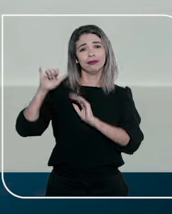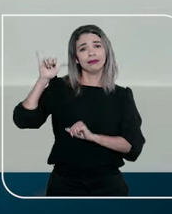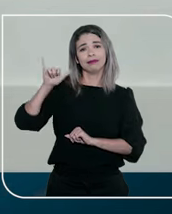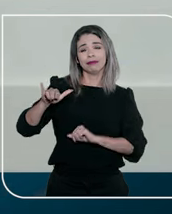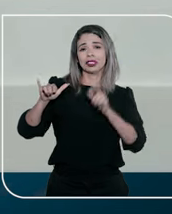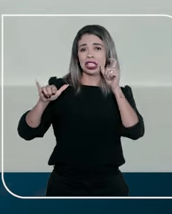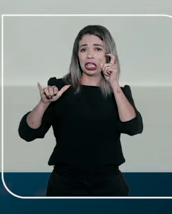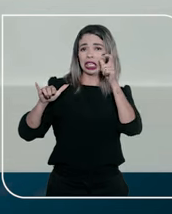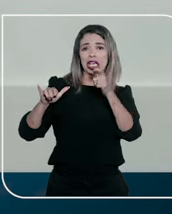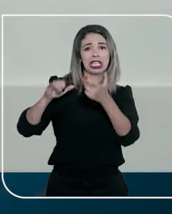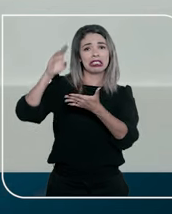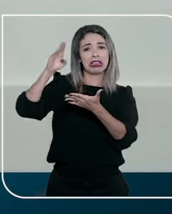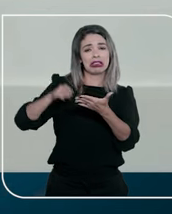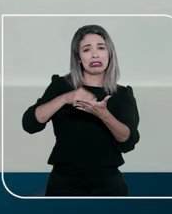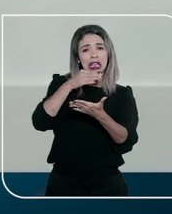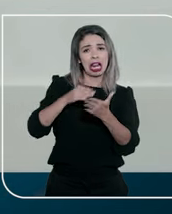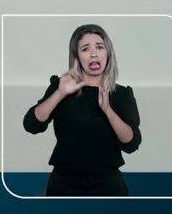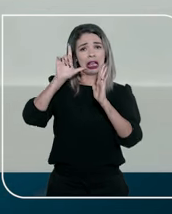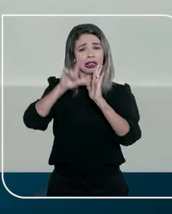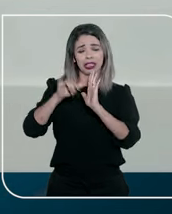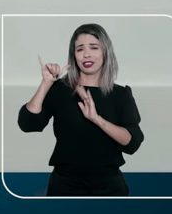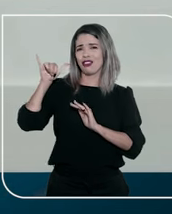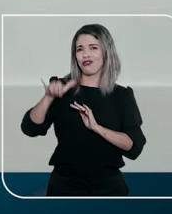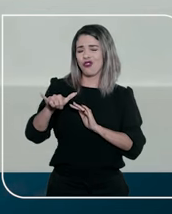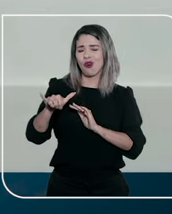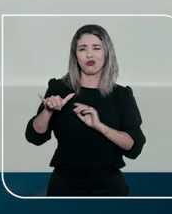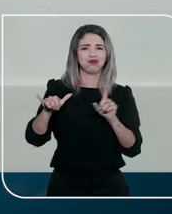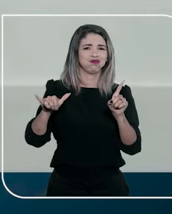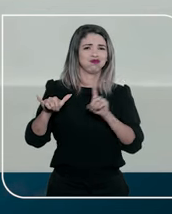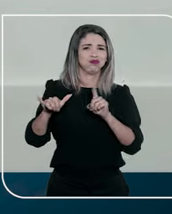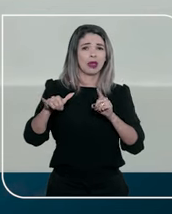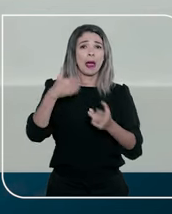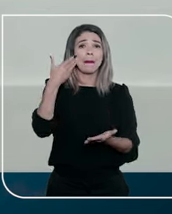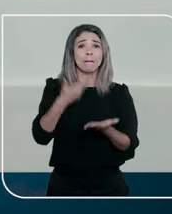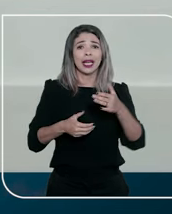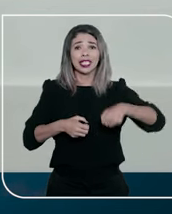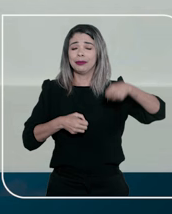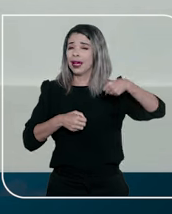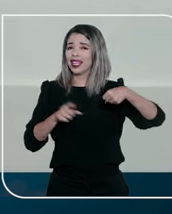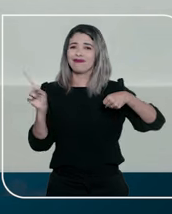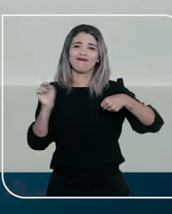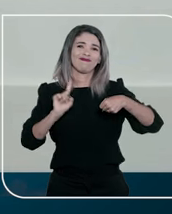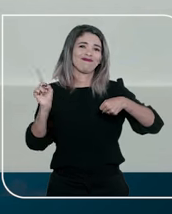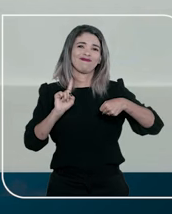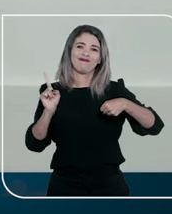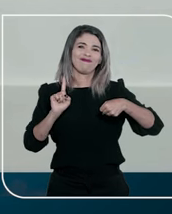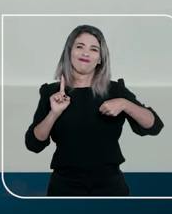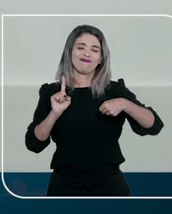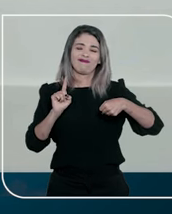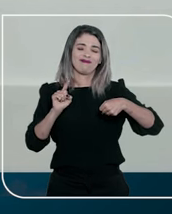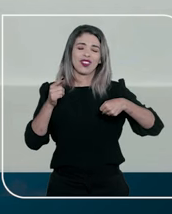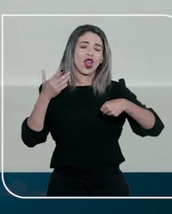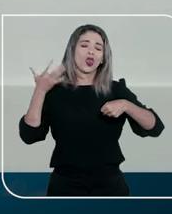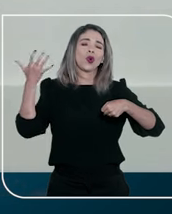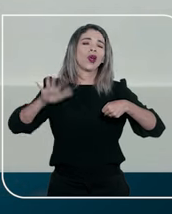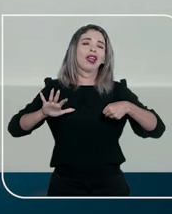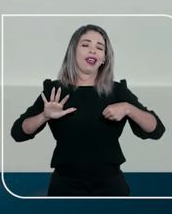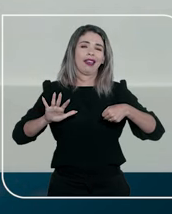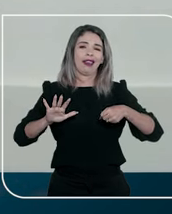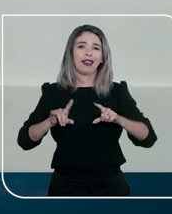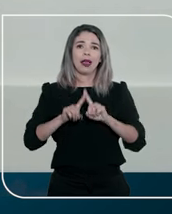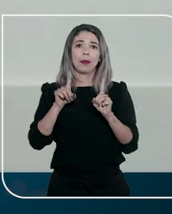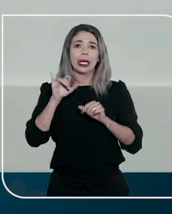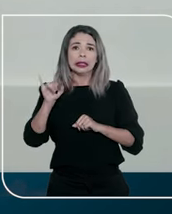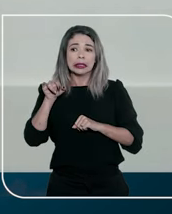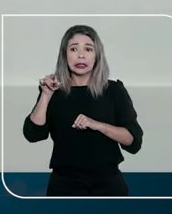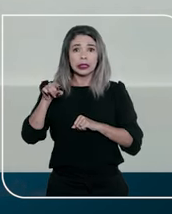cancelar ou atrasar um voo ou danificar uma bagagem, isso é custo para ela. E nas hipóteses em que ela der causa,